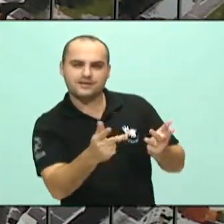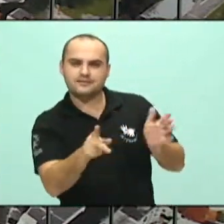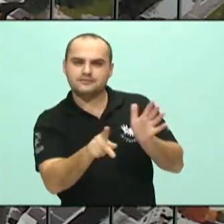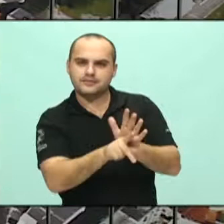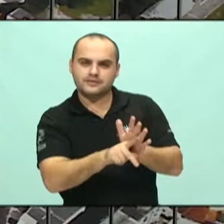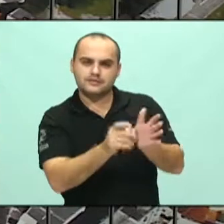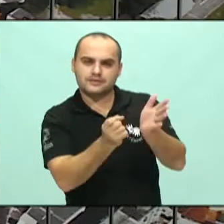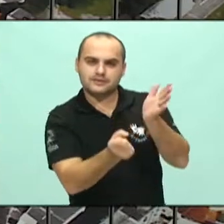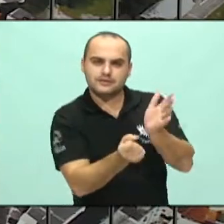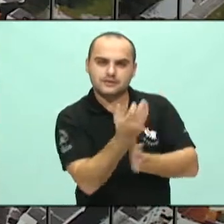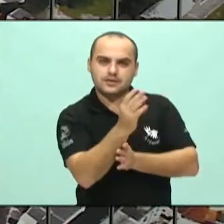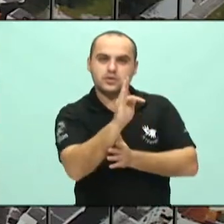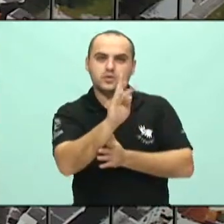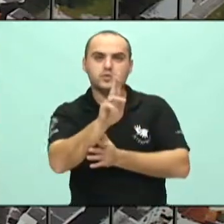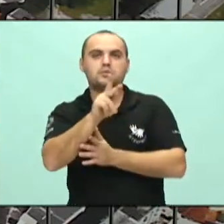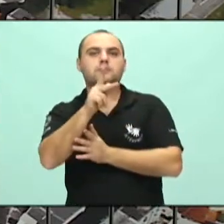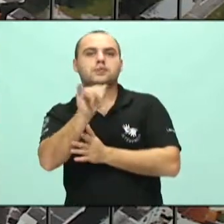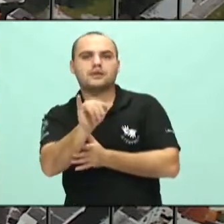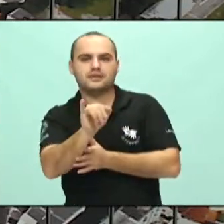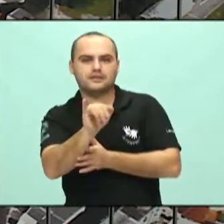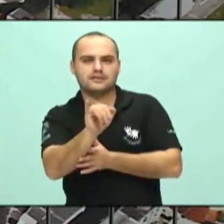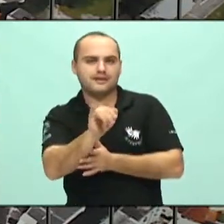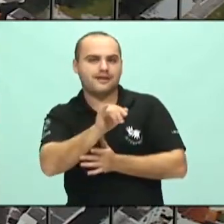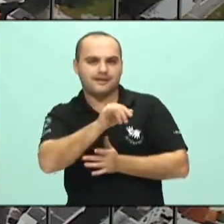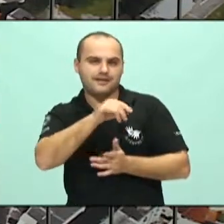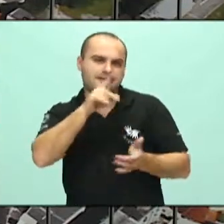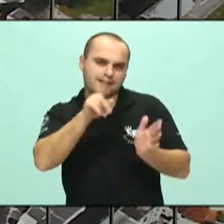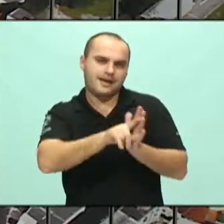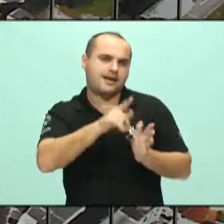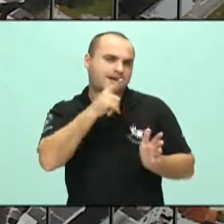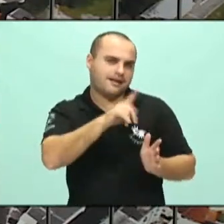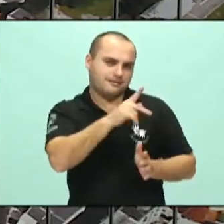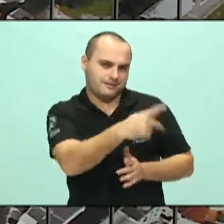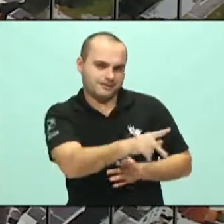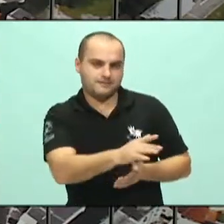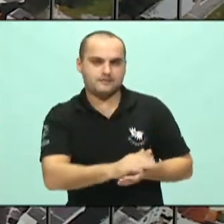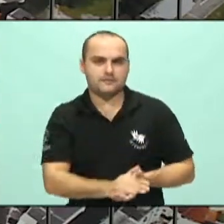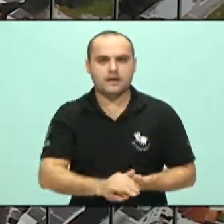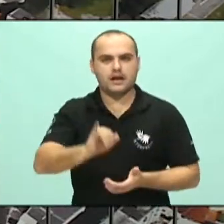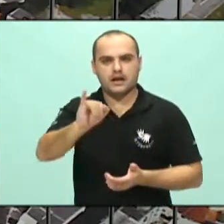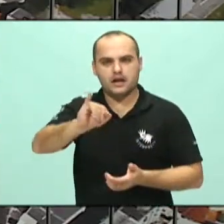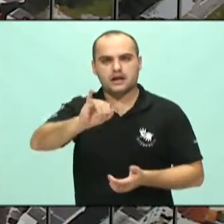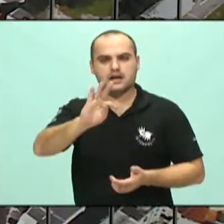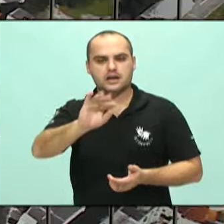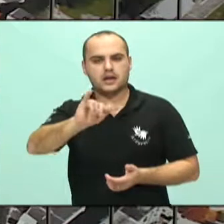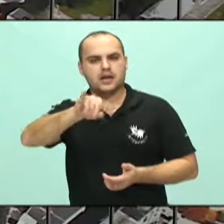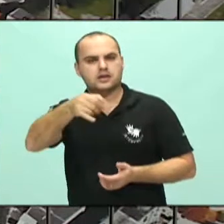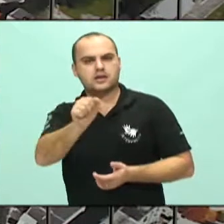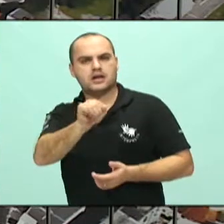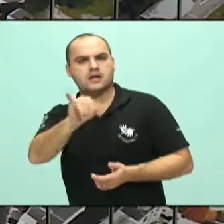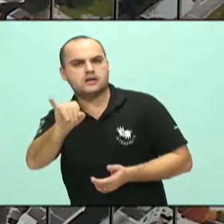formação de origem tupi-guarani, que era a língua deles, né? Aí Itajaí,